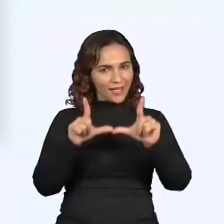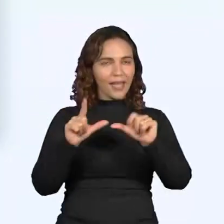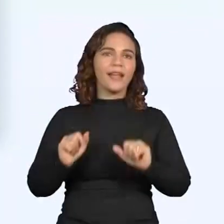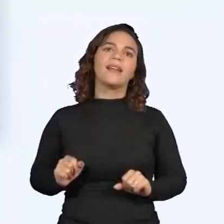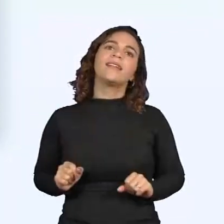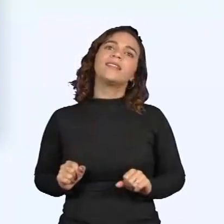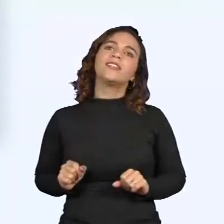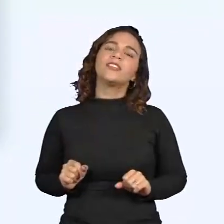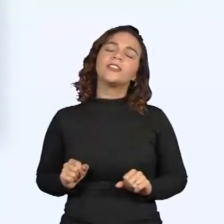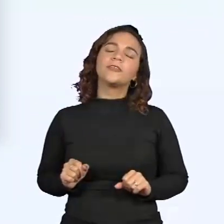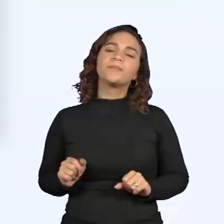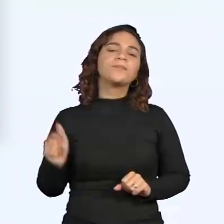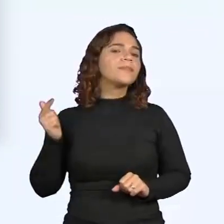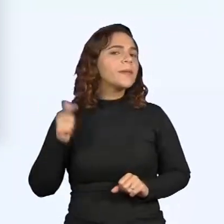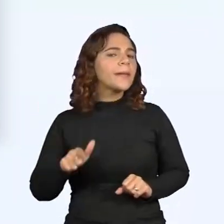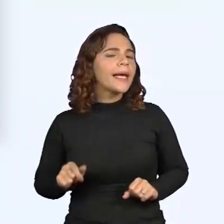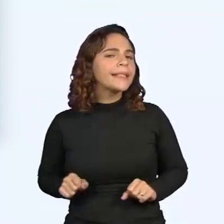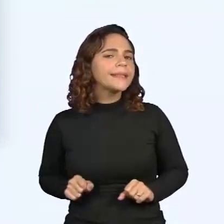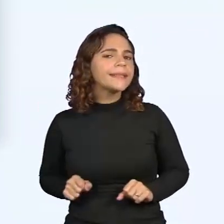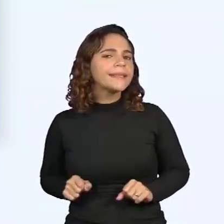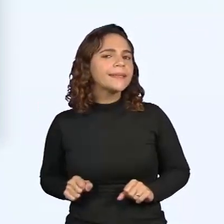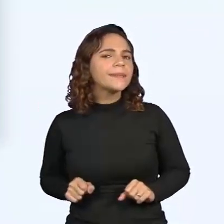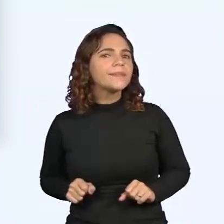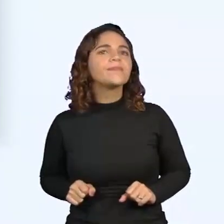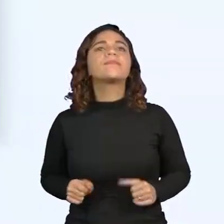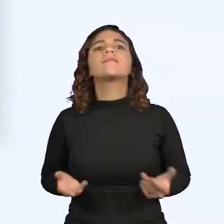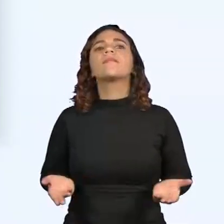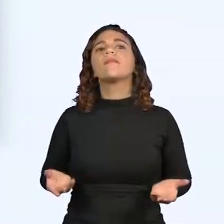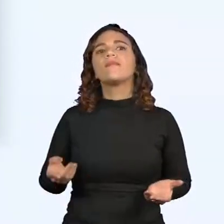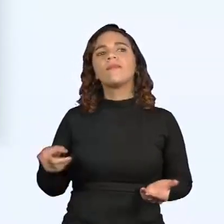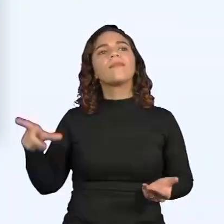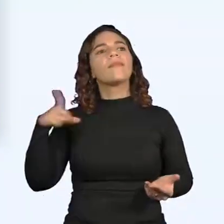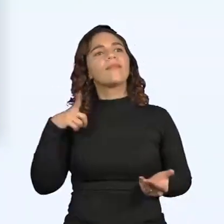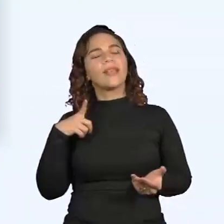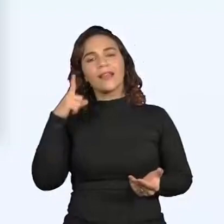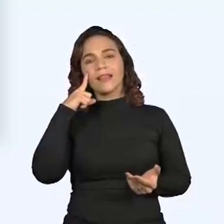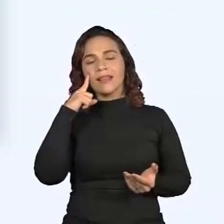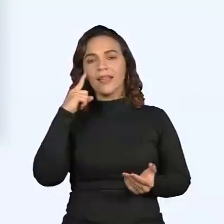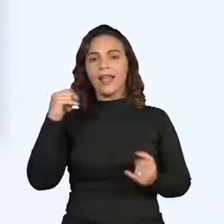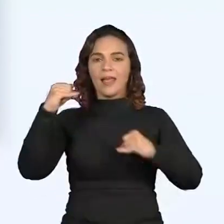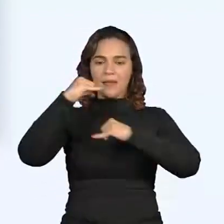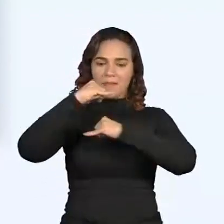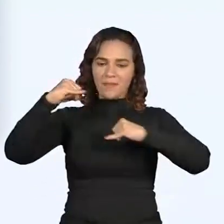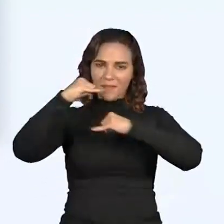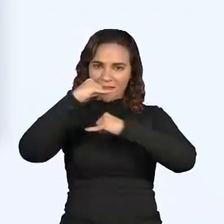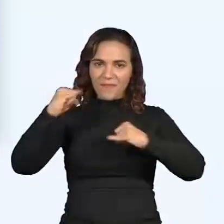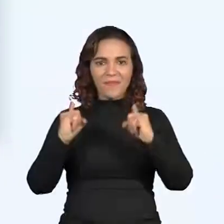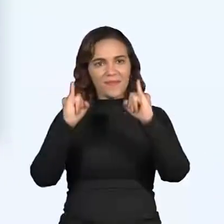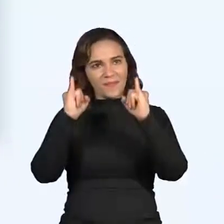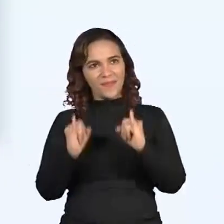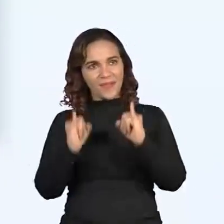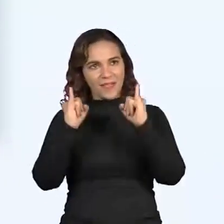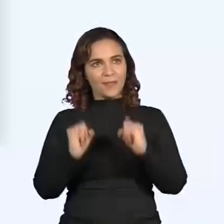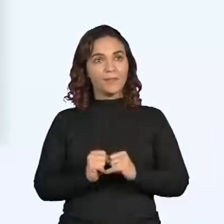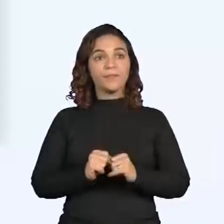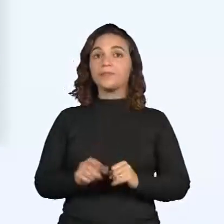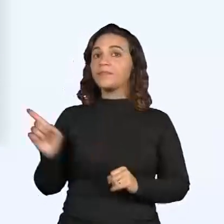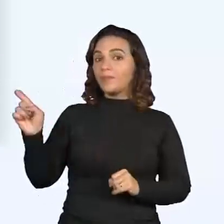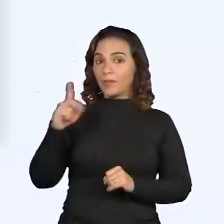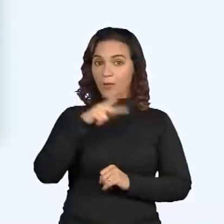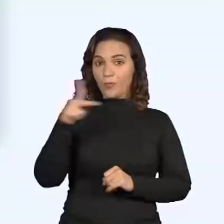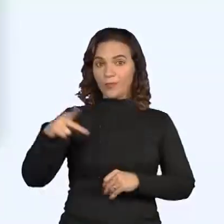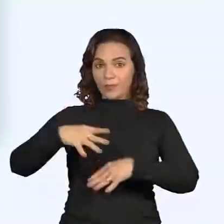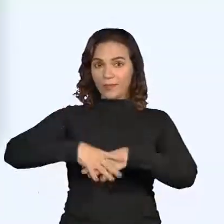aqui os quadrados, que mais as linhas paralelas também. A idealizadora foi esta professora